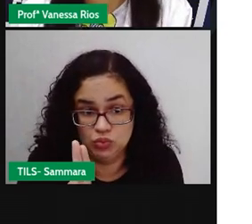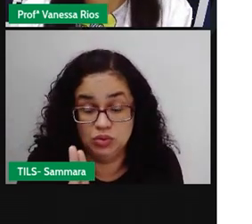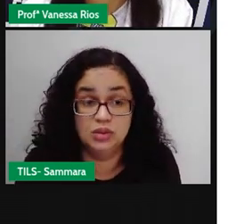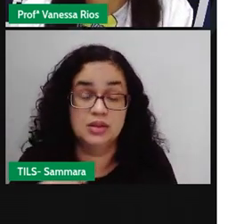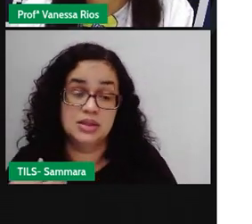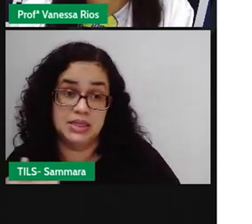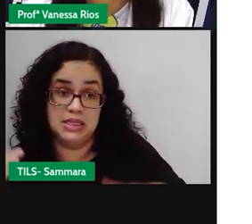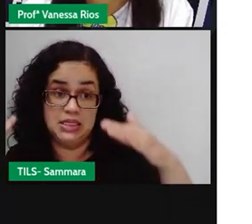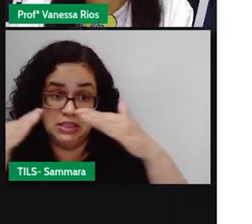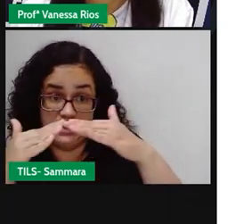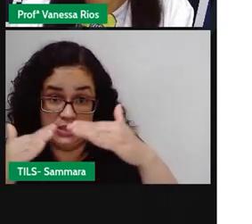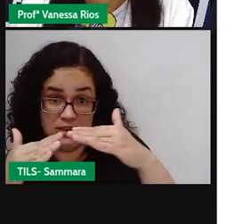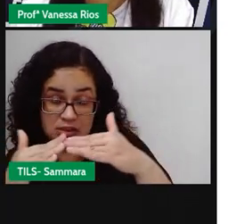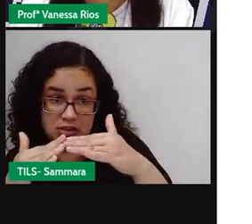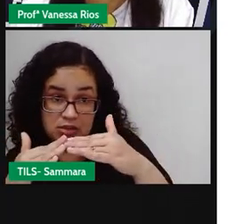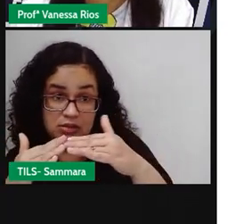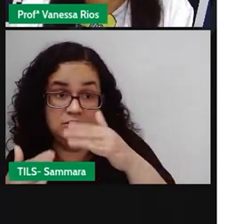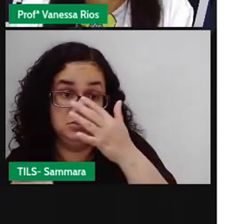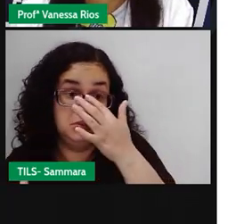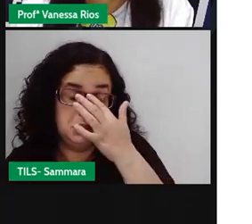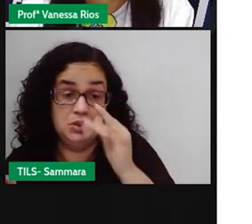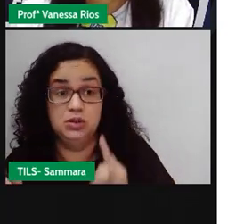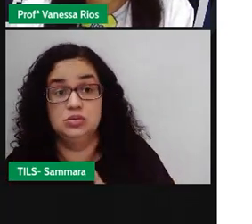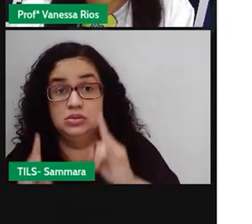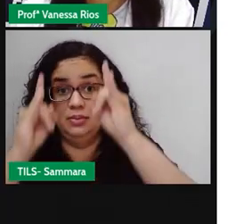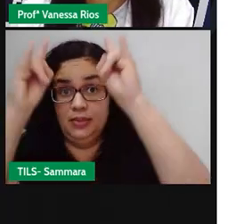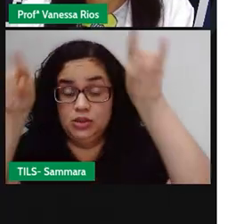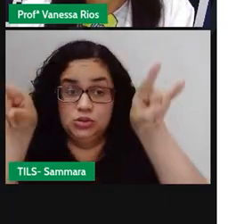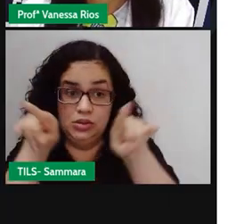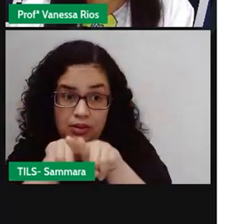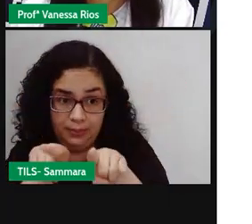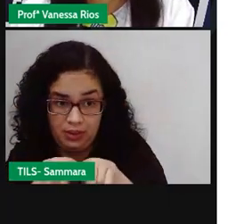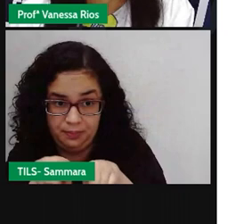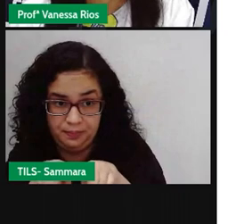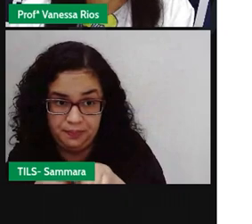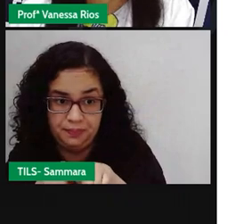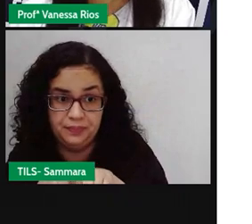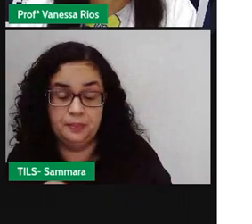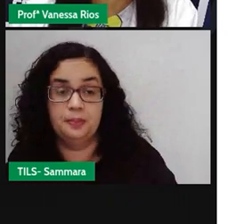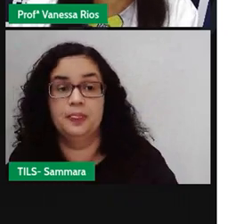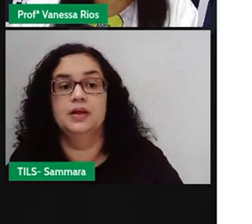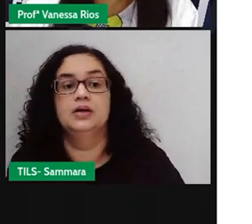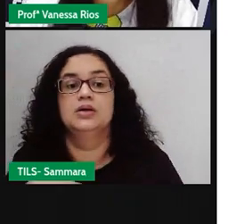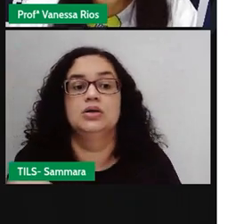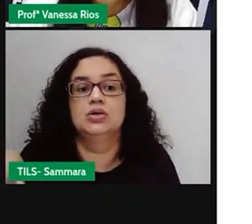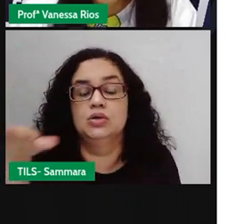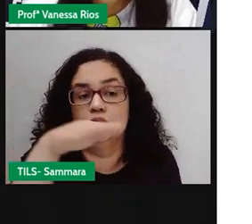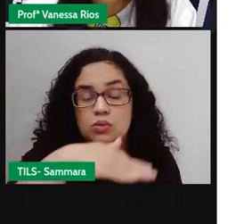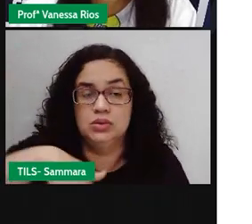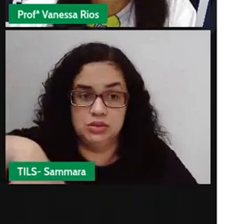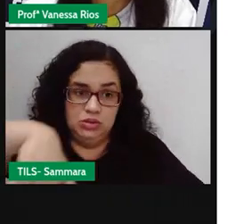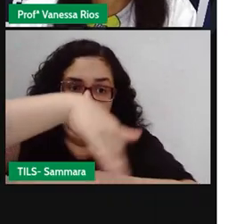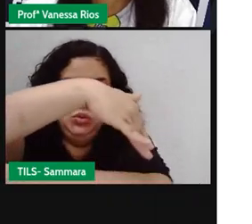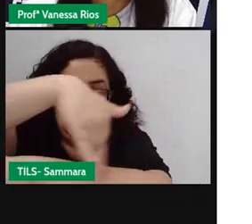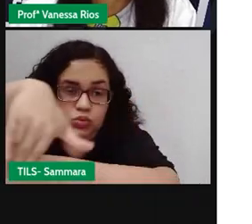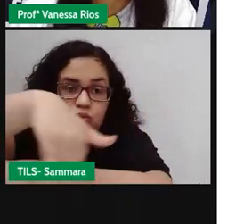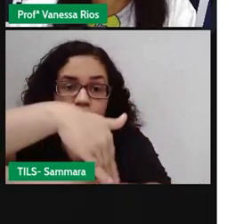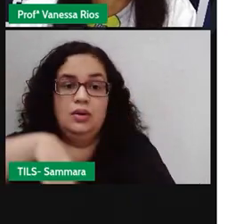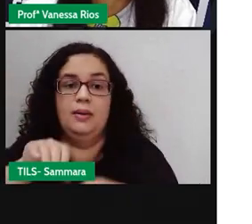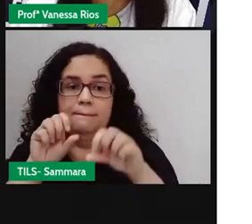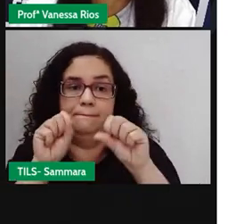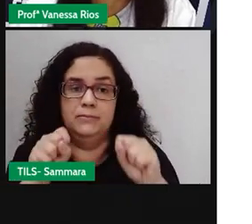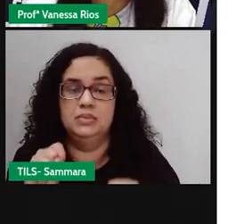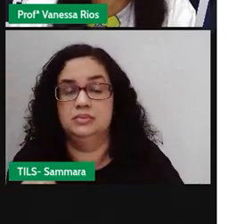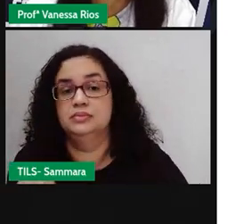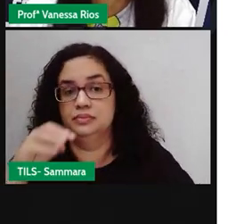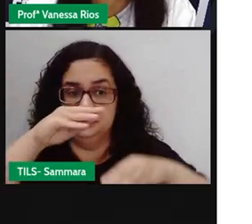aí das casas, né? E dos prédios, dos apartamentos, da pavimentação das ruas, a gente pode